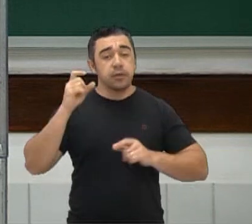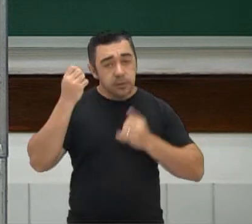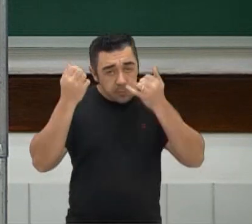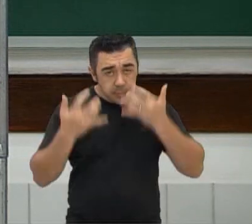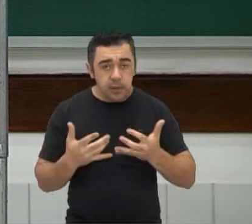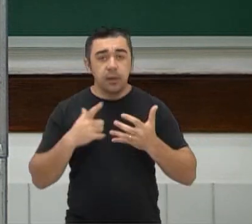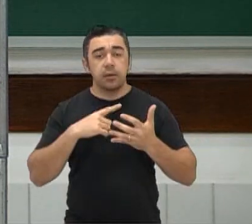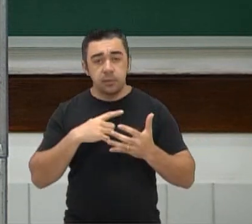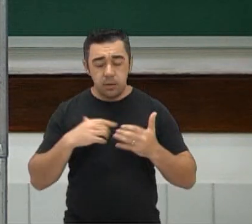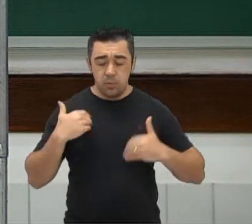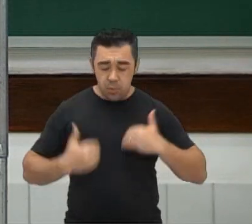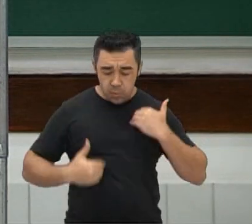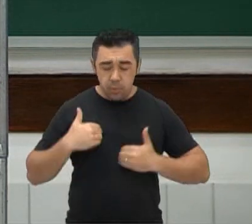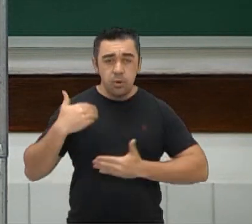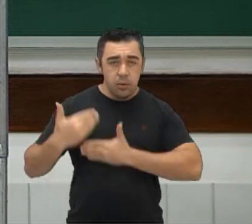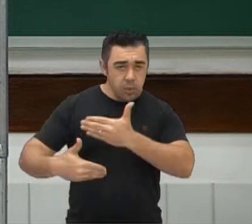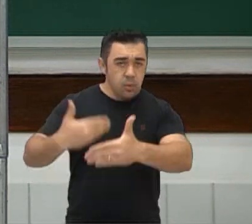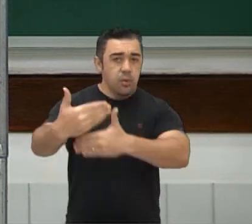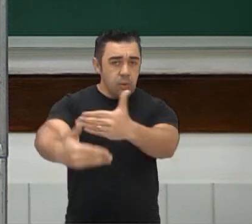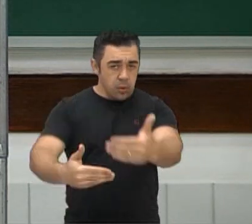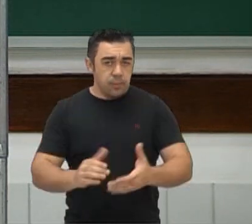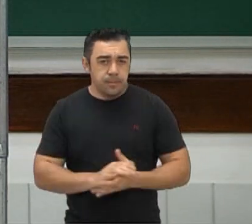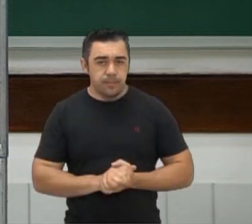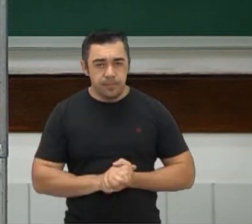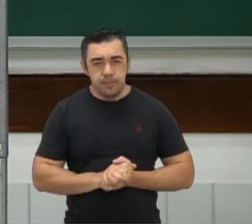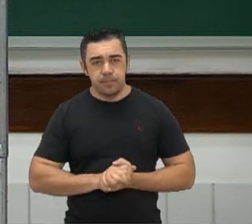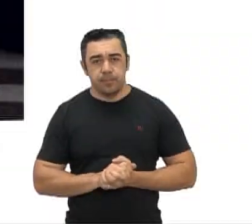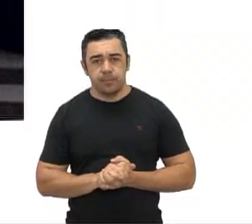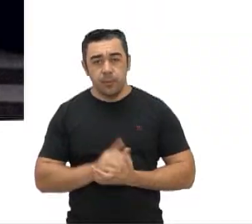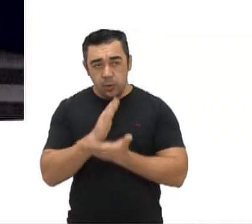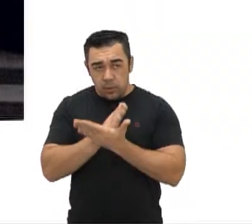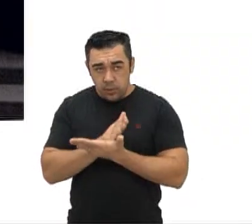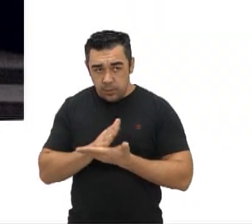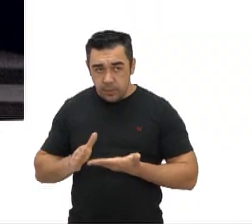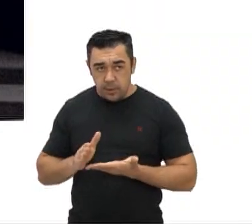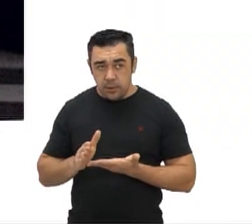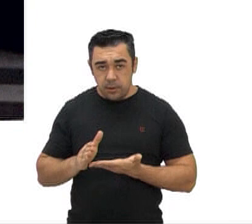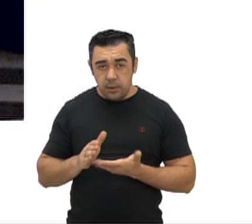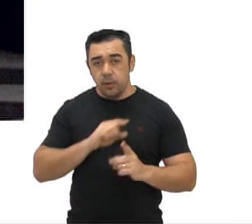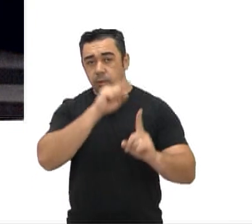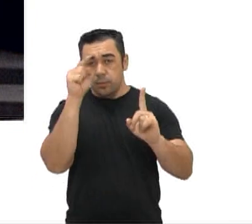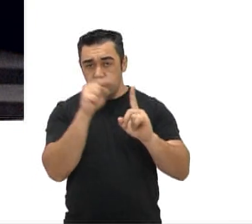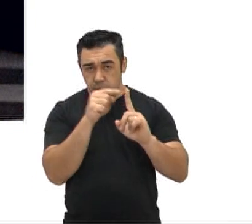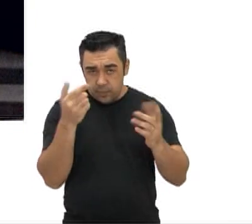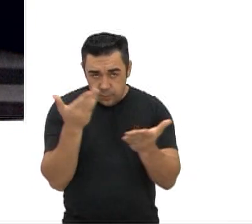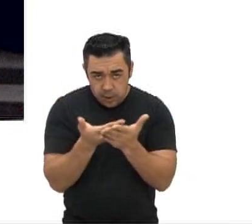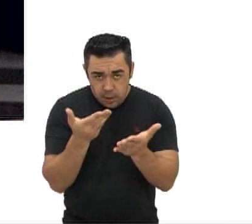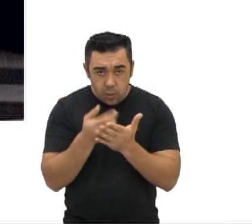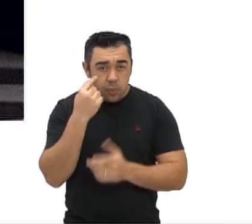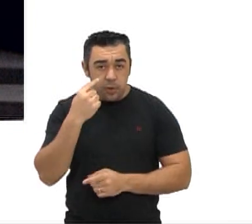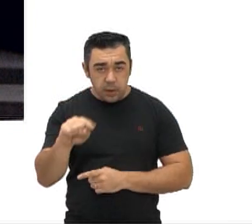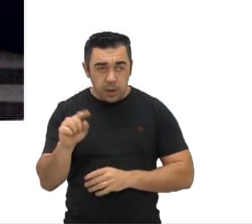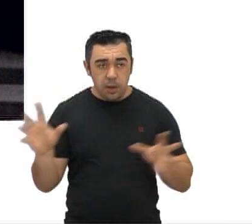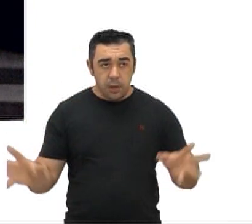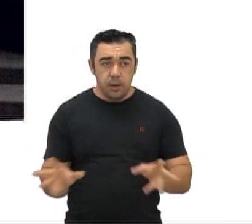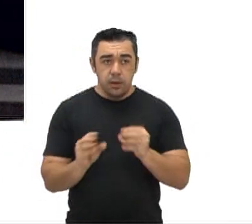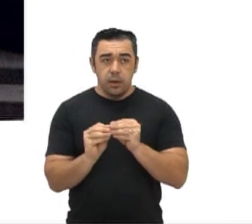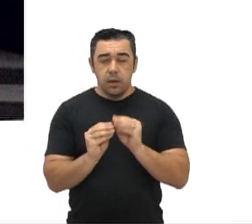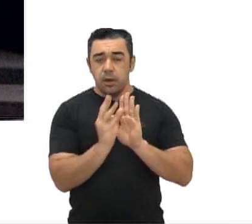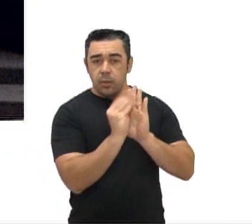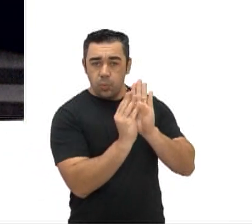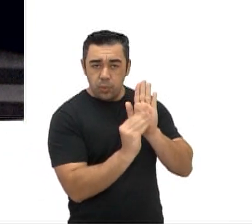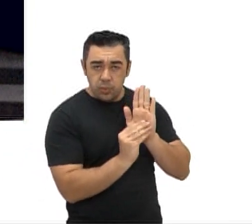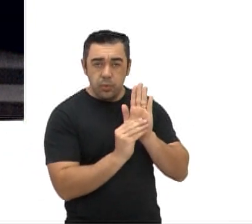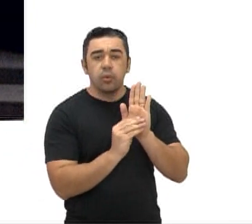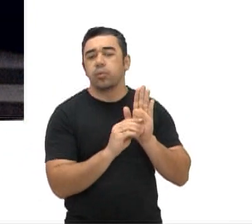alterando, estão se modificando ao longo do tempo. Então a gente vai começar, qual que são os objetivos da aula de hoje? Revisar os conteúdos relacionados